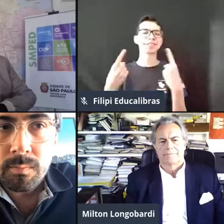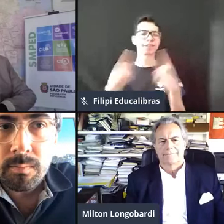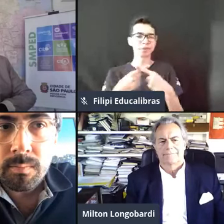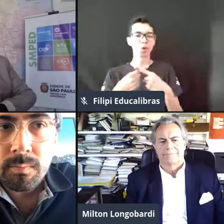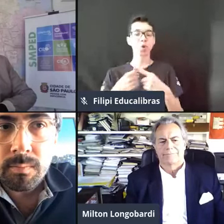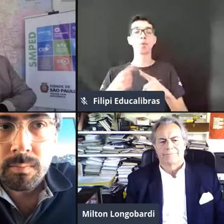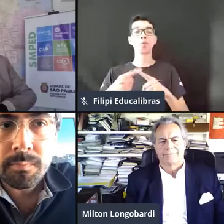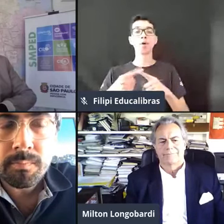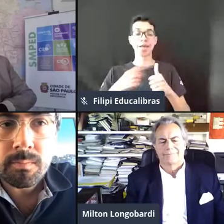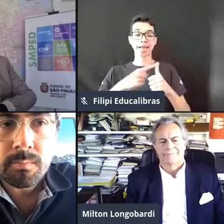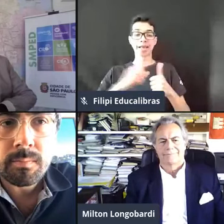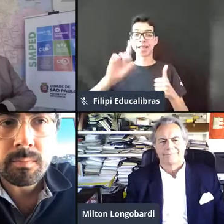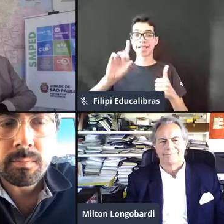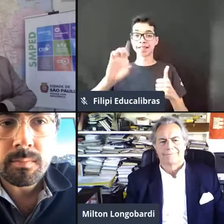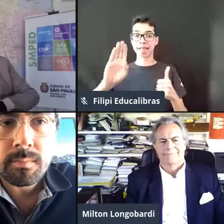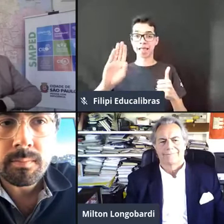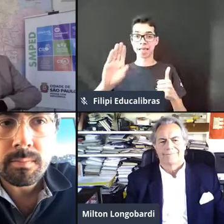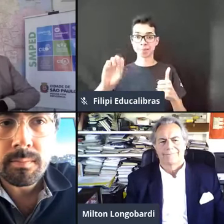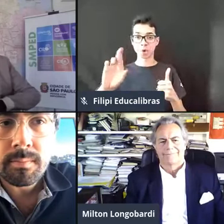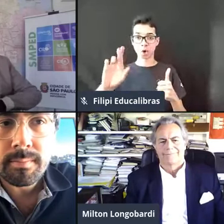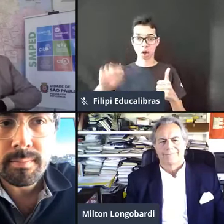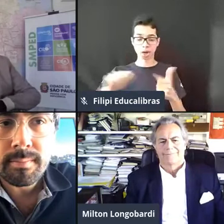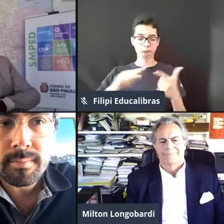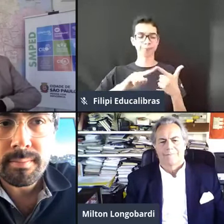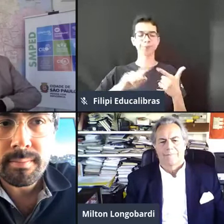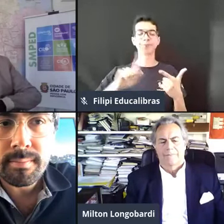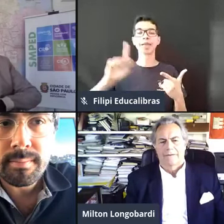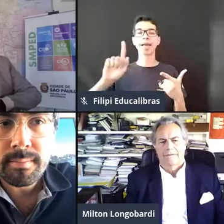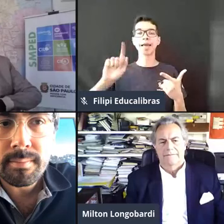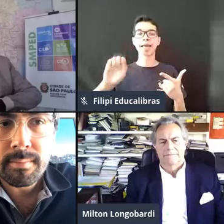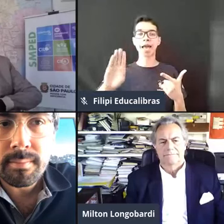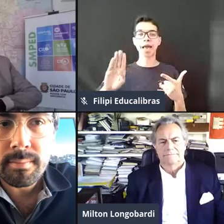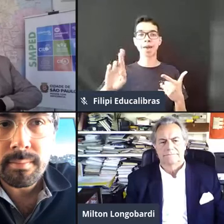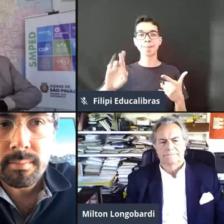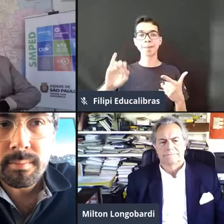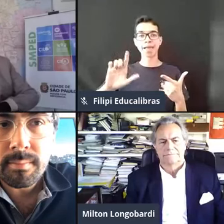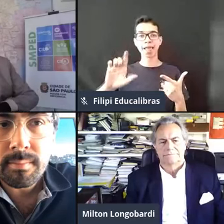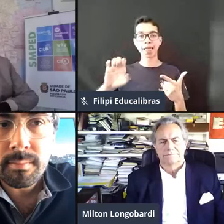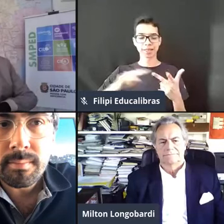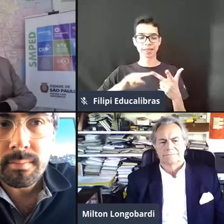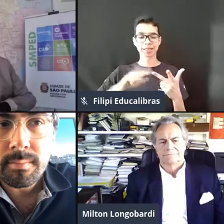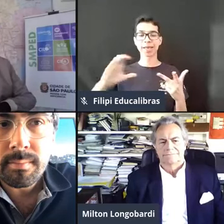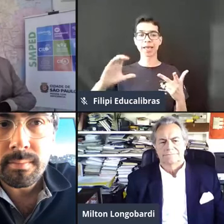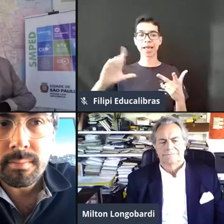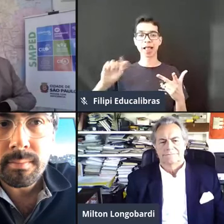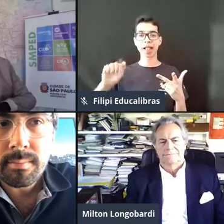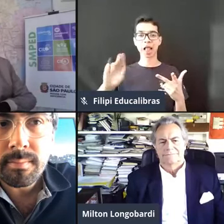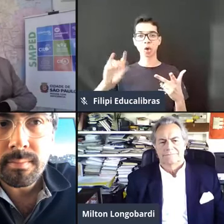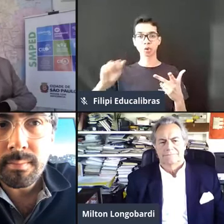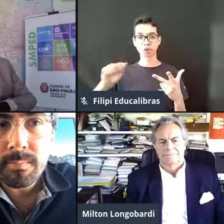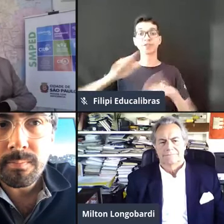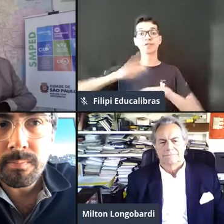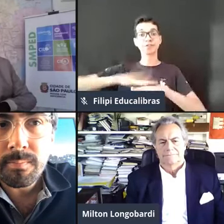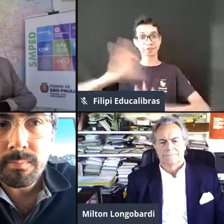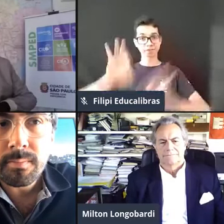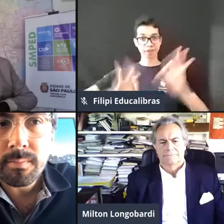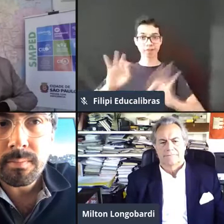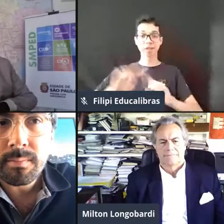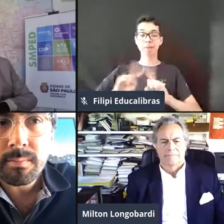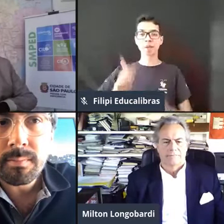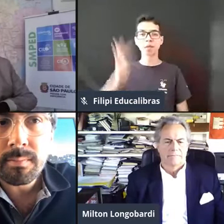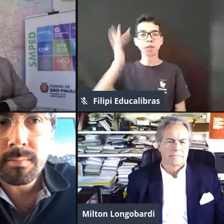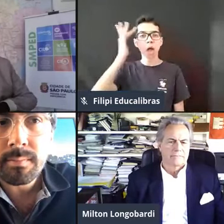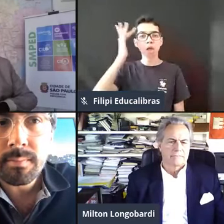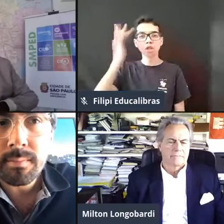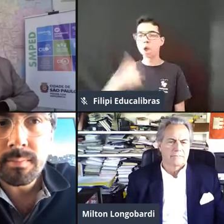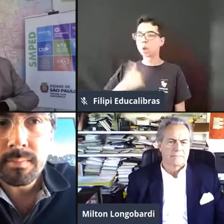Gabriela e da Cláudia que estão fazendo isso, para fazer esses matchmakings, né? Mas eu achei interessante esse matchmaking